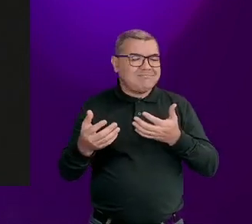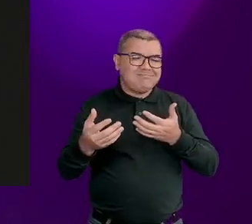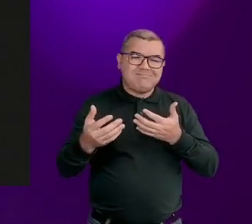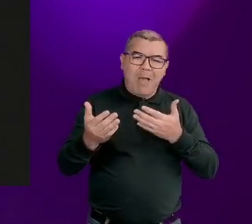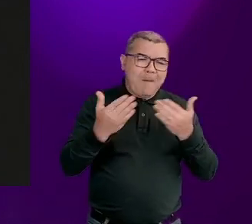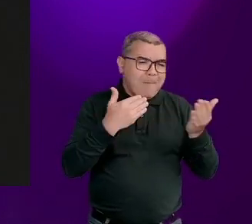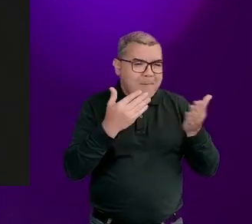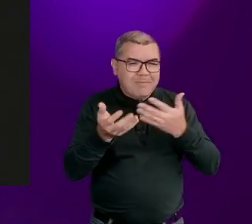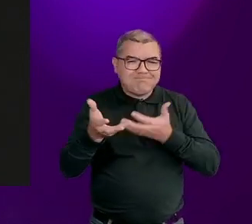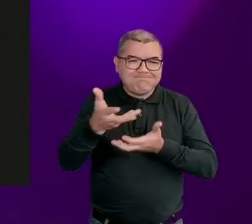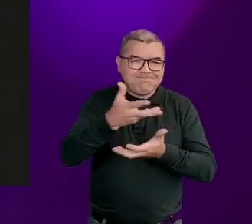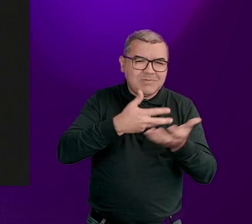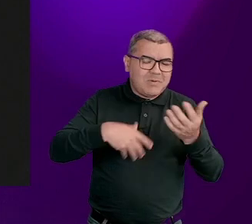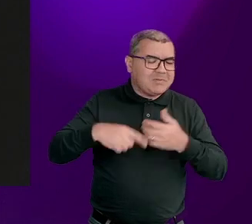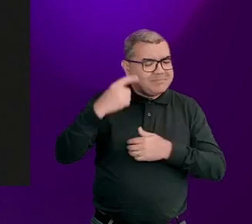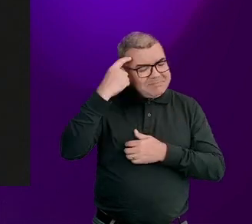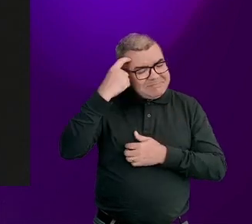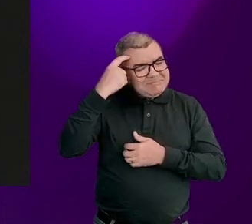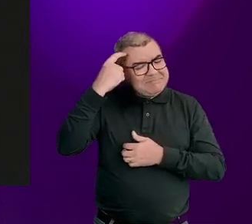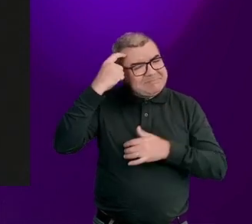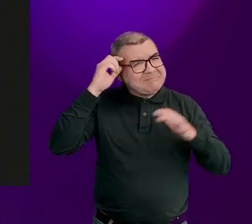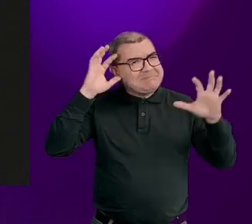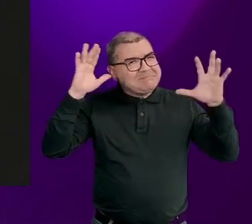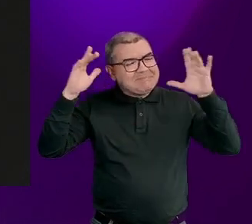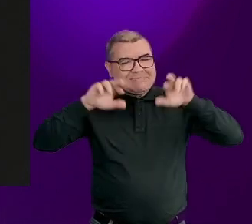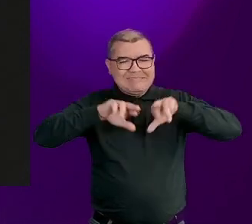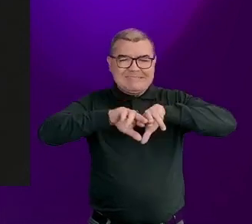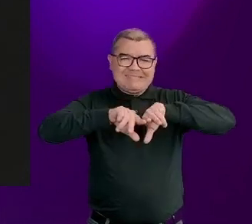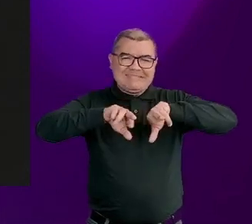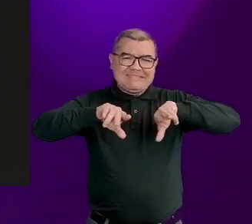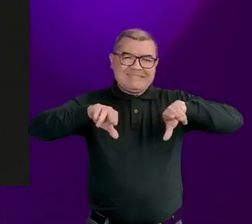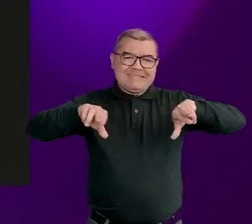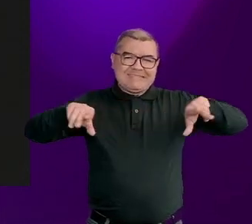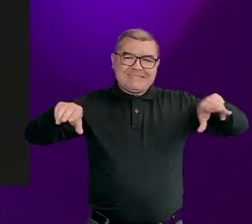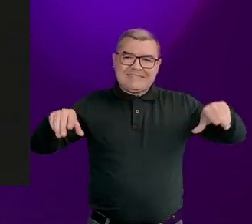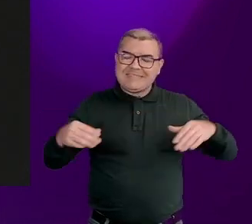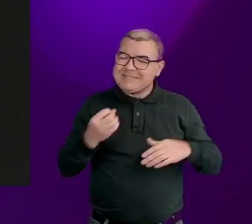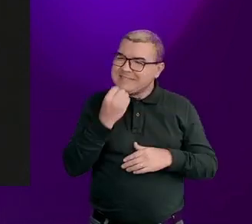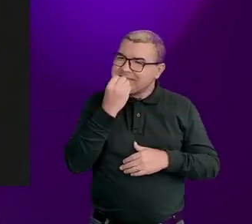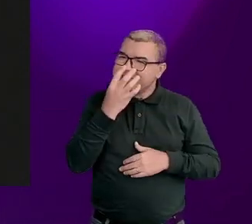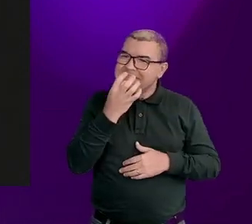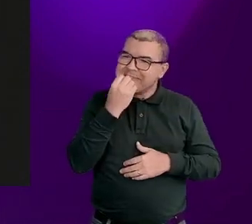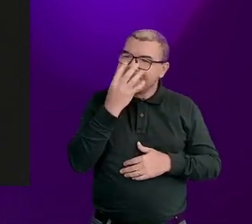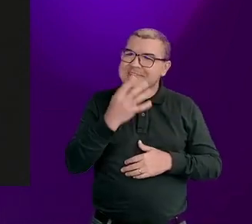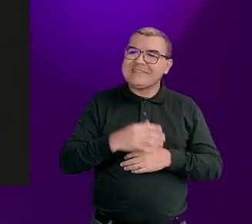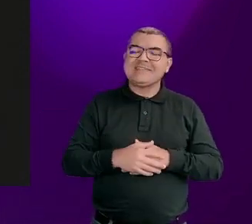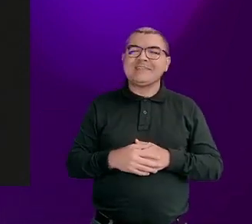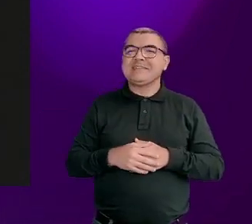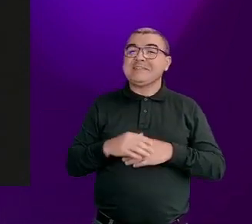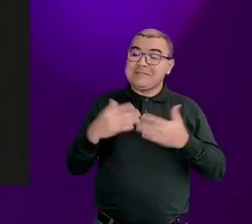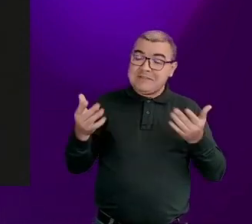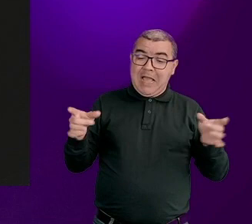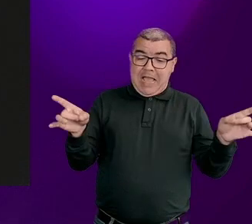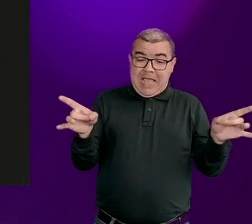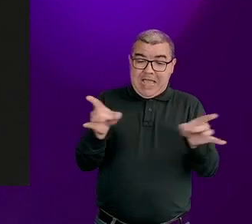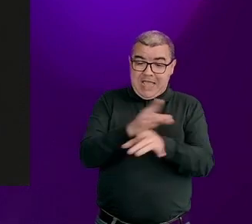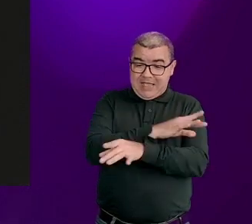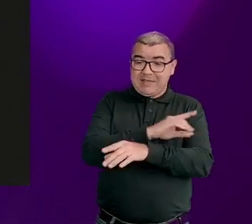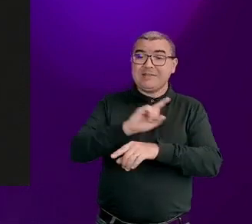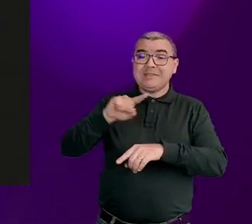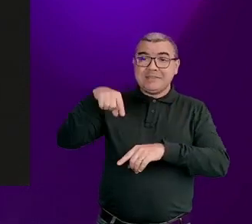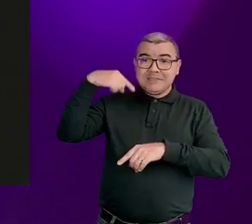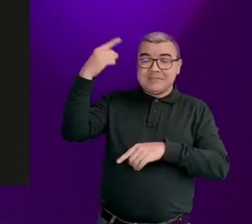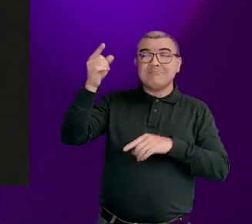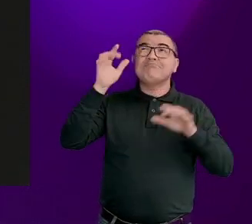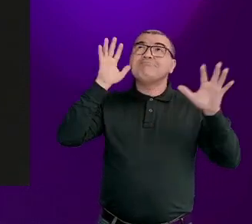muitas recordações para a gente pensar no. E que uma sessão é boa quando ela deixa algumas questões para a gente pensar depois, né? Quando